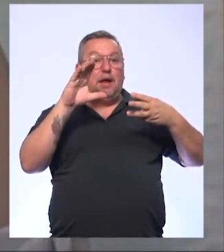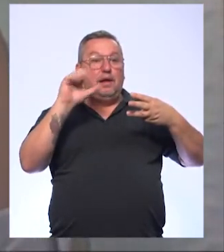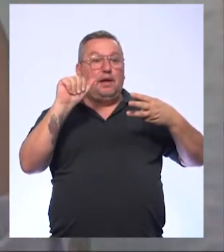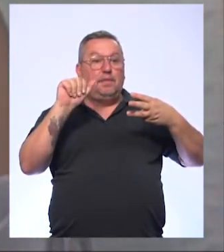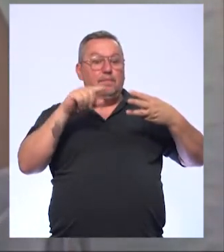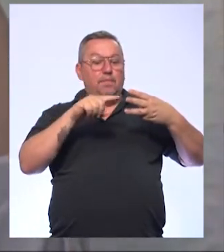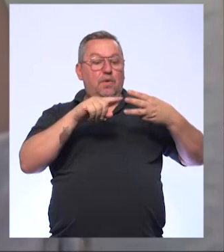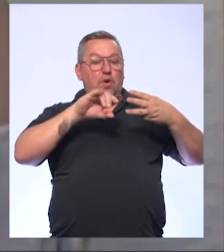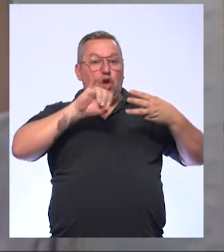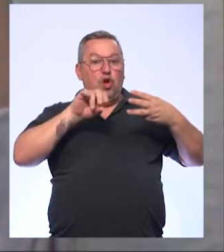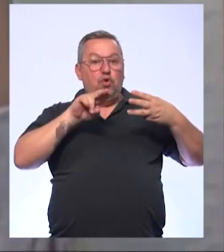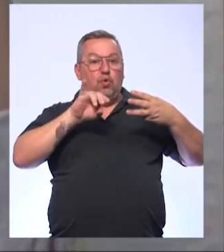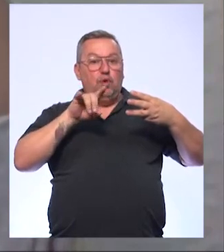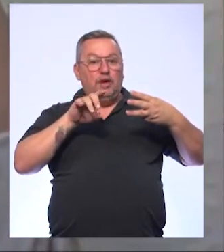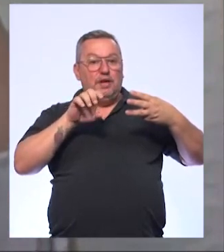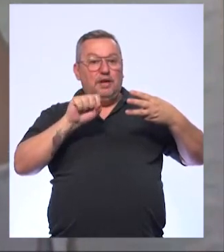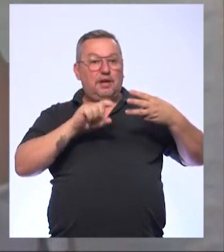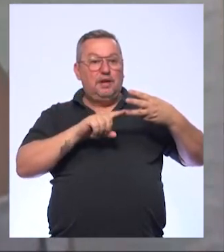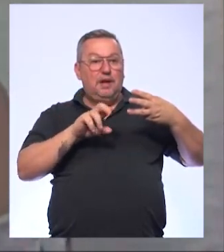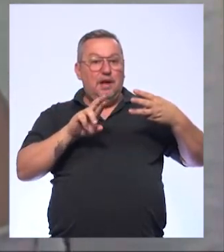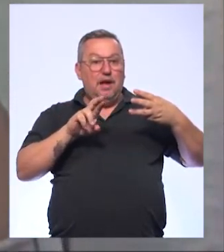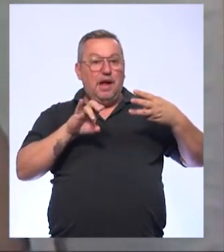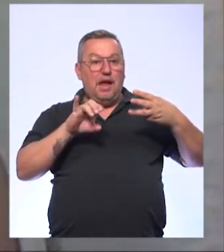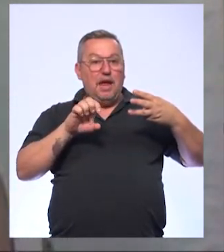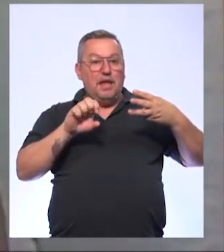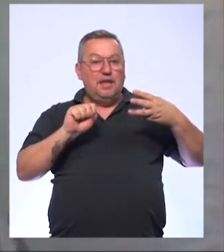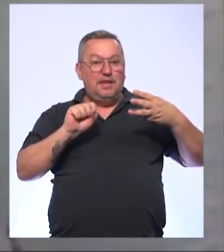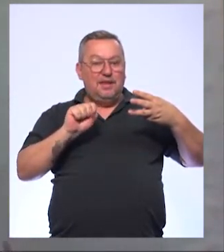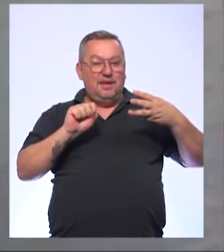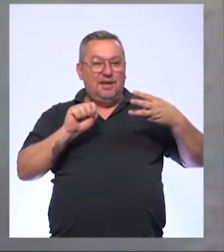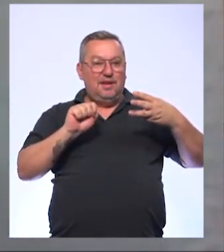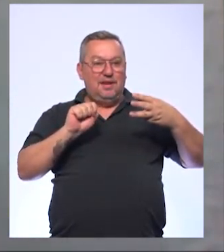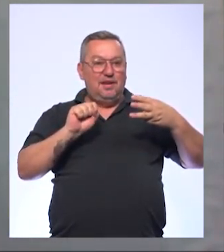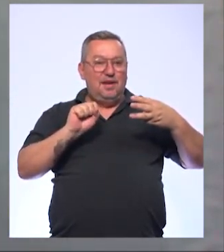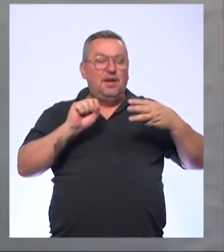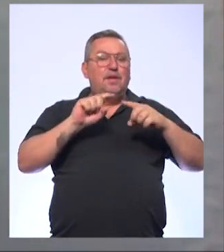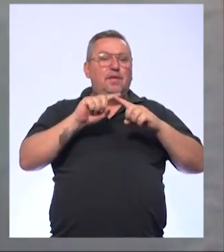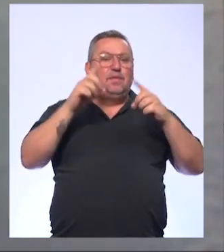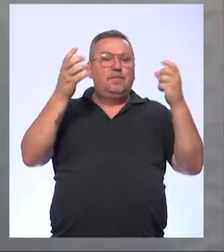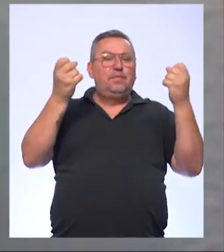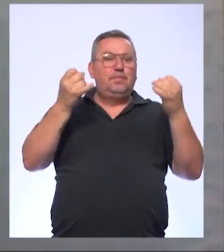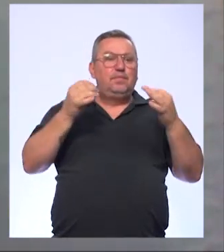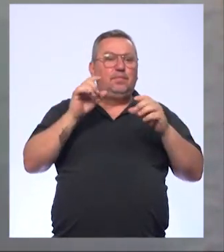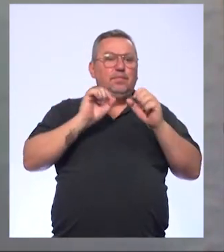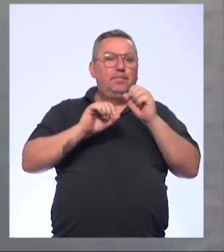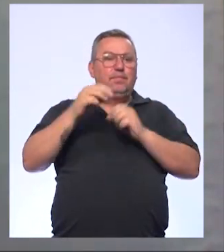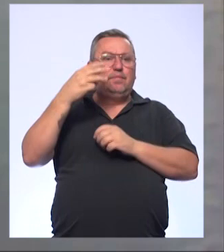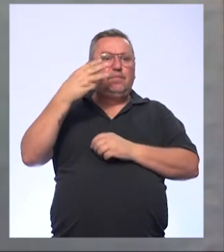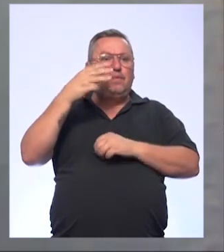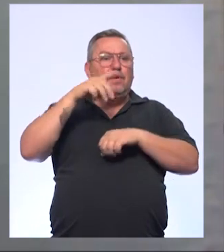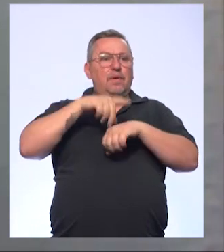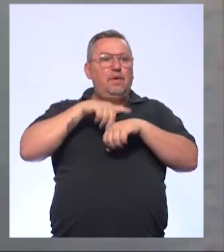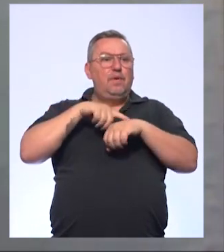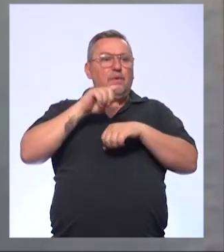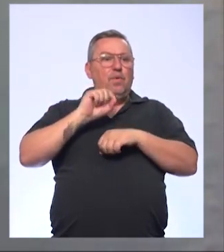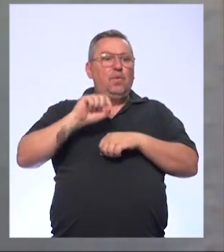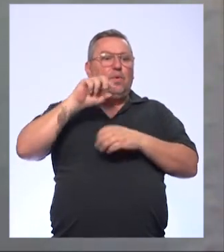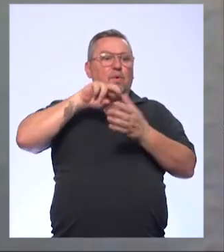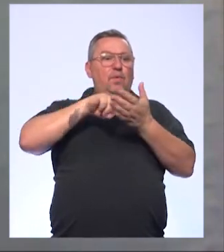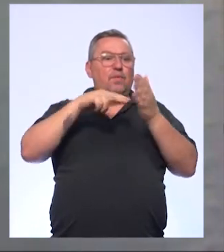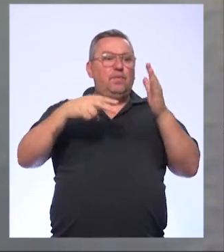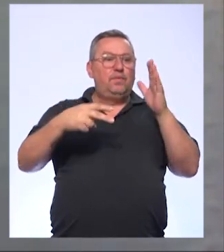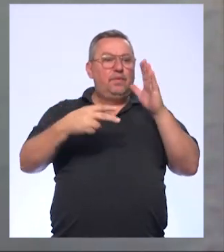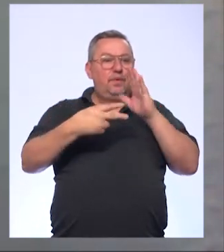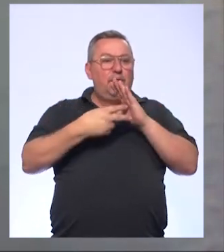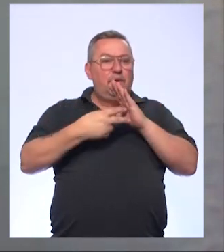juízes e a era dos reis. Então, eu vou comentar um pouquinho sobre essas 3 eras, o que elas